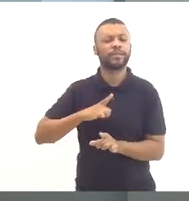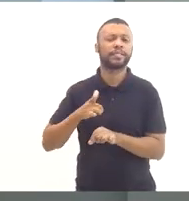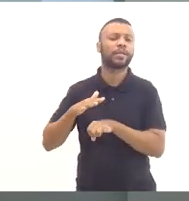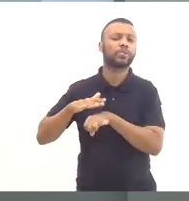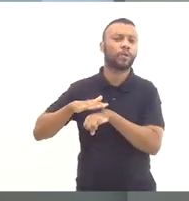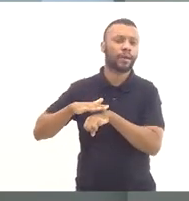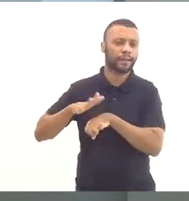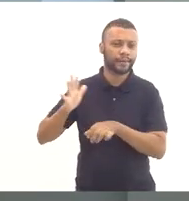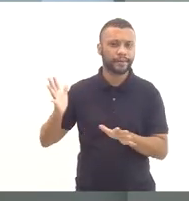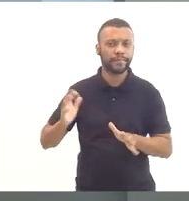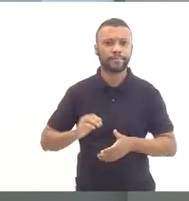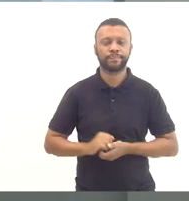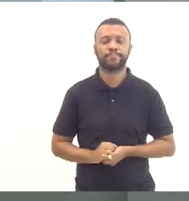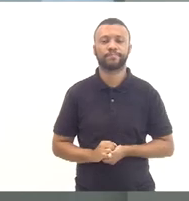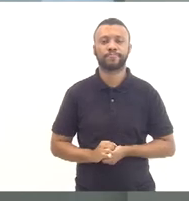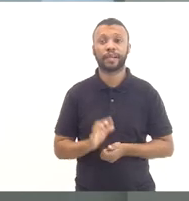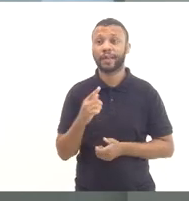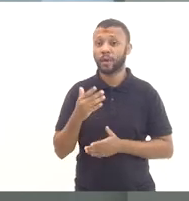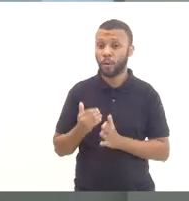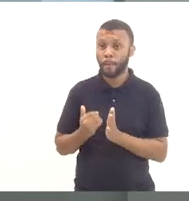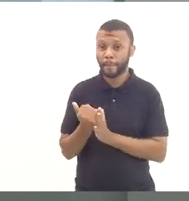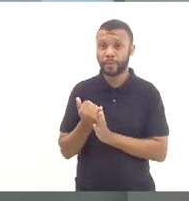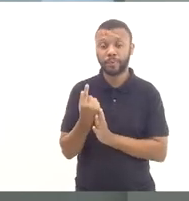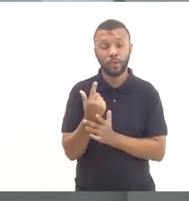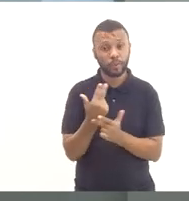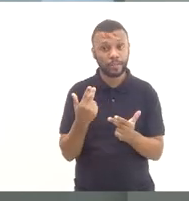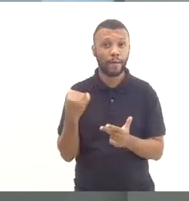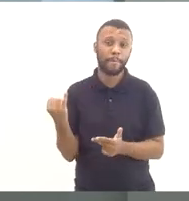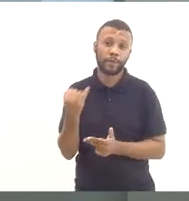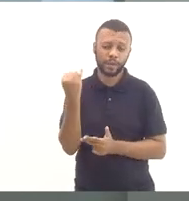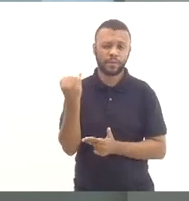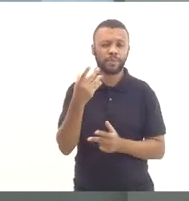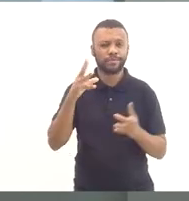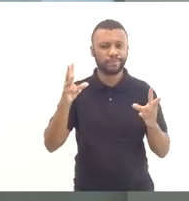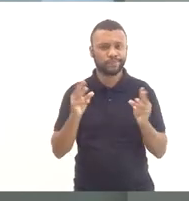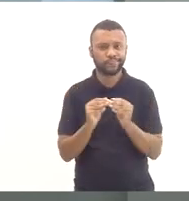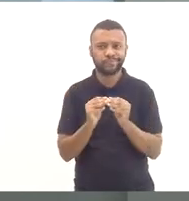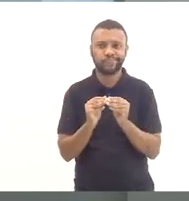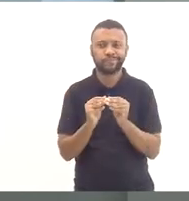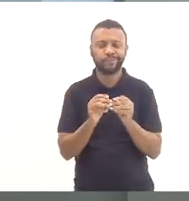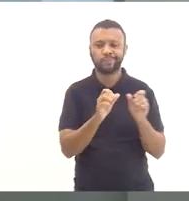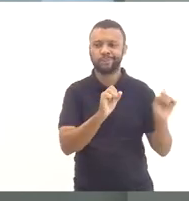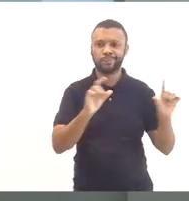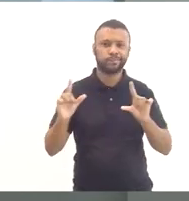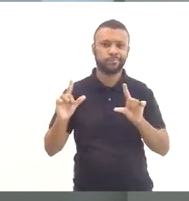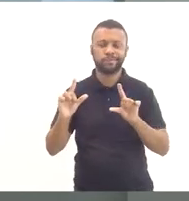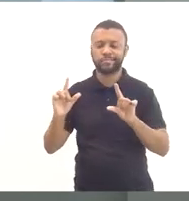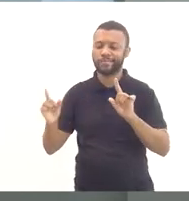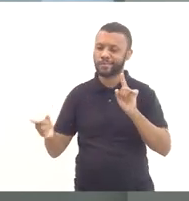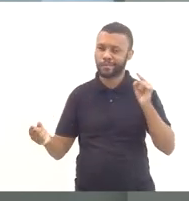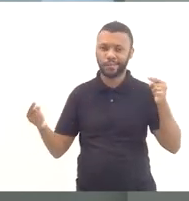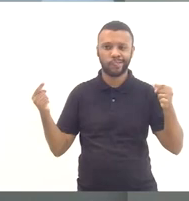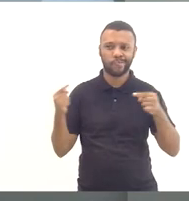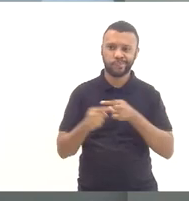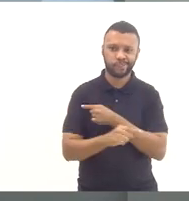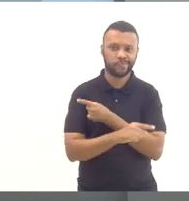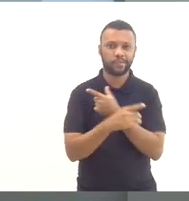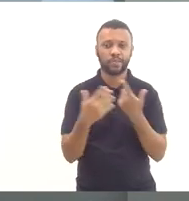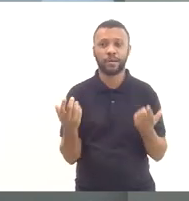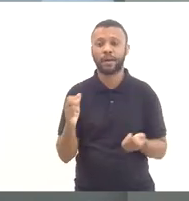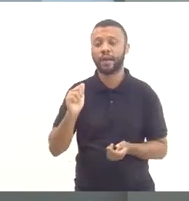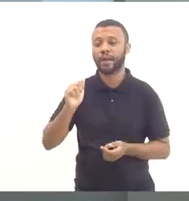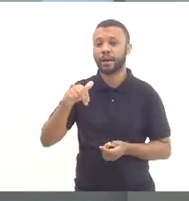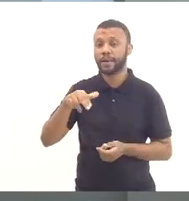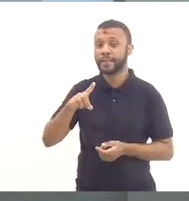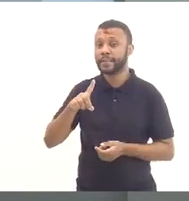doença é aí que entra o outro ponto muito importante eu escrevi um script já que eu tô indo totalmente o contrário Mas vamos lá a Andressa me